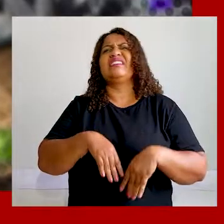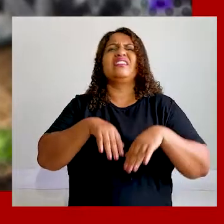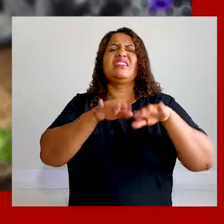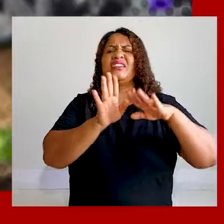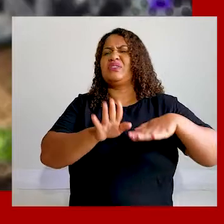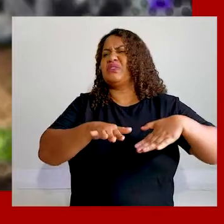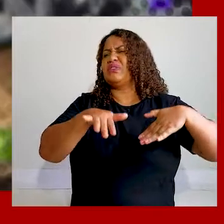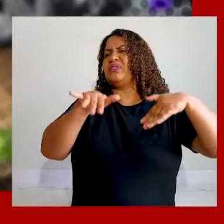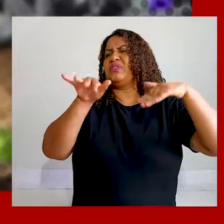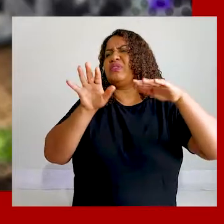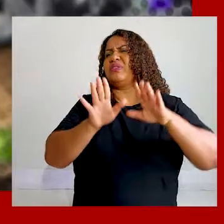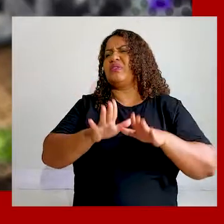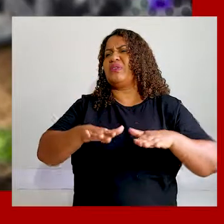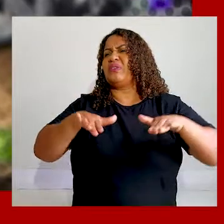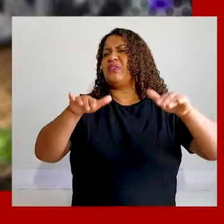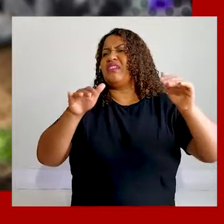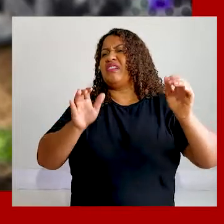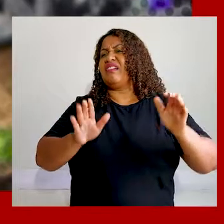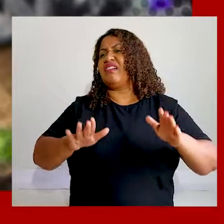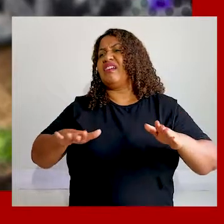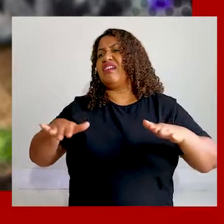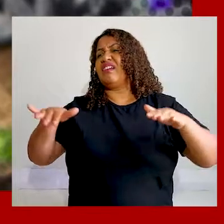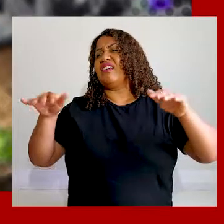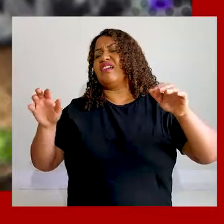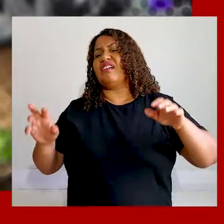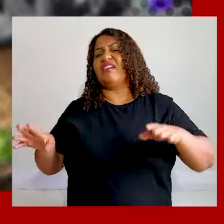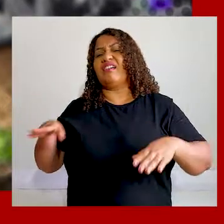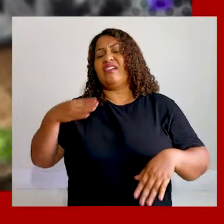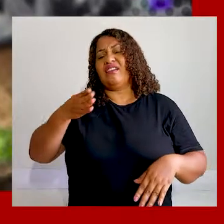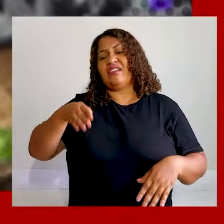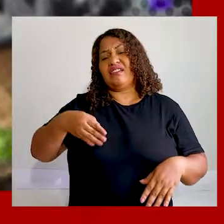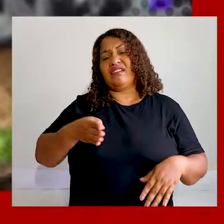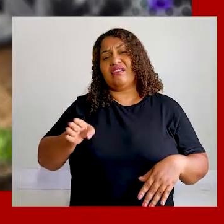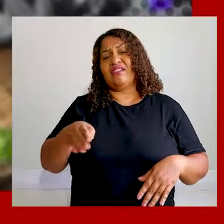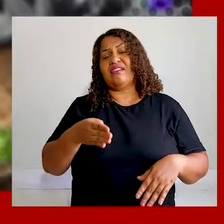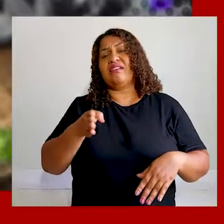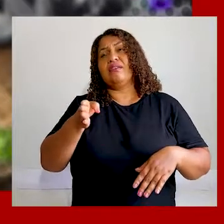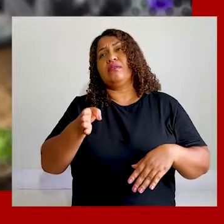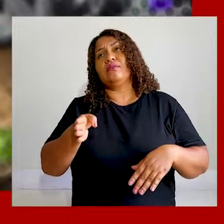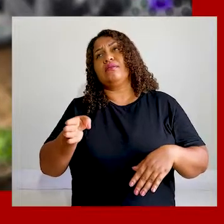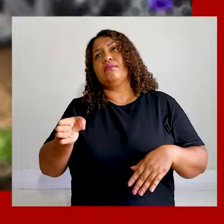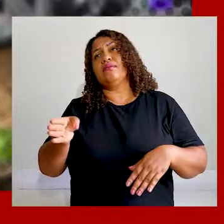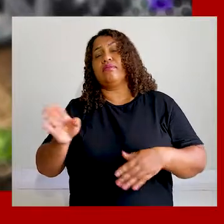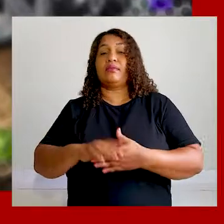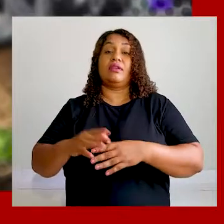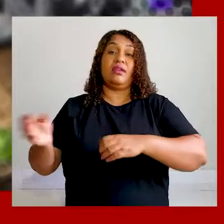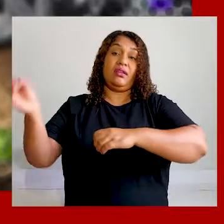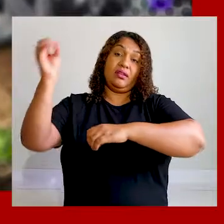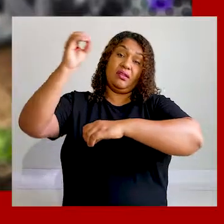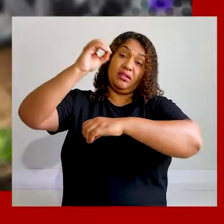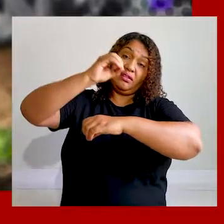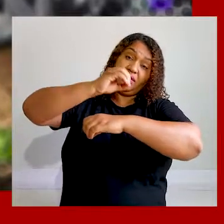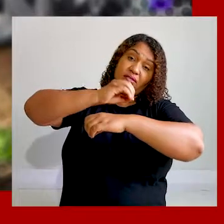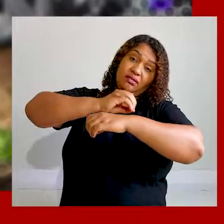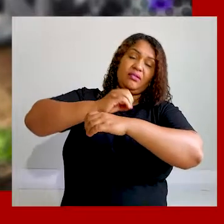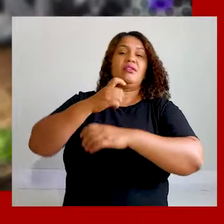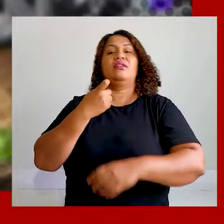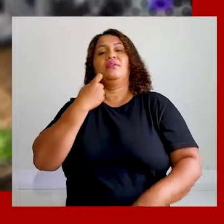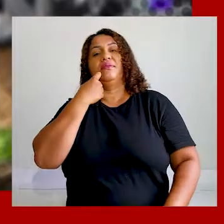que o sal do desconhecido mar nos benza." À